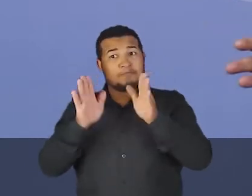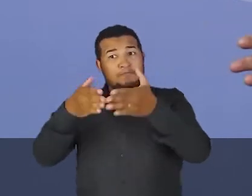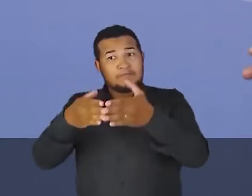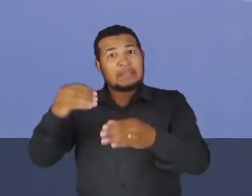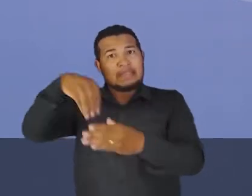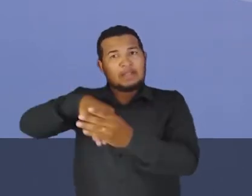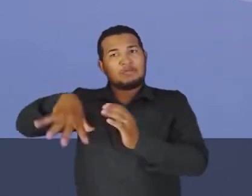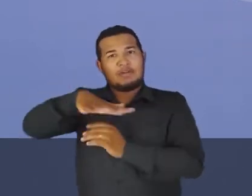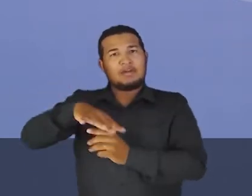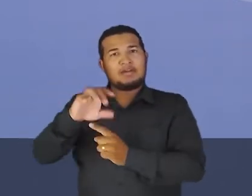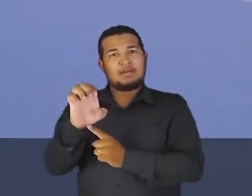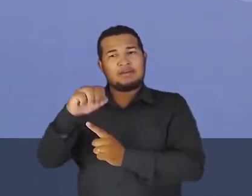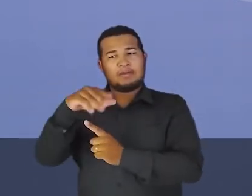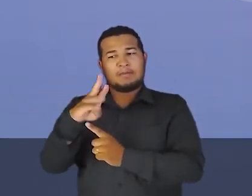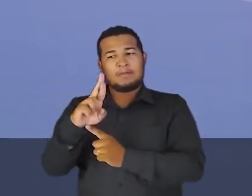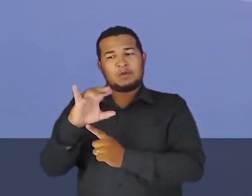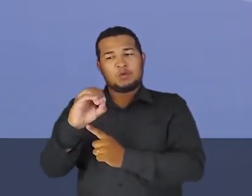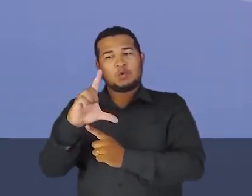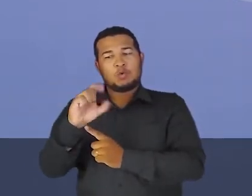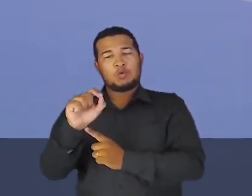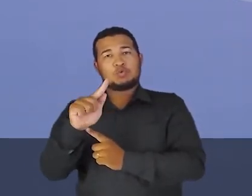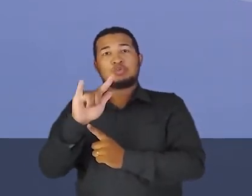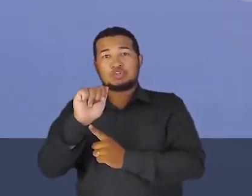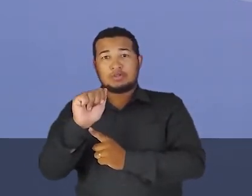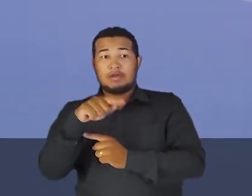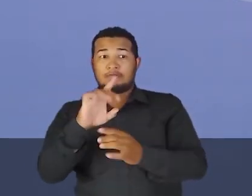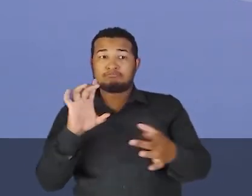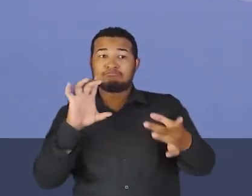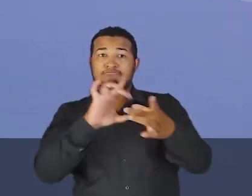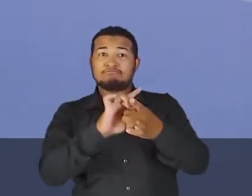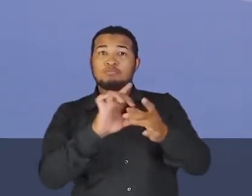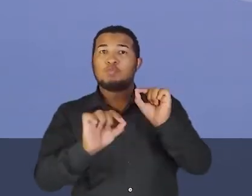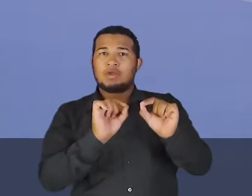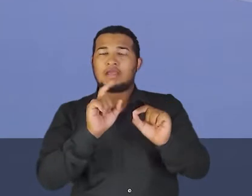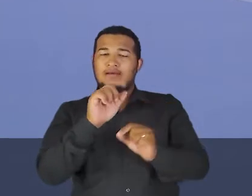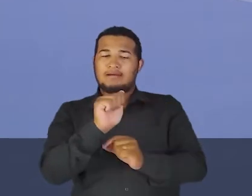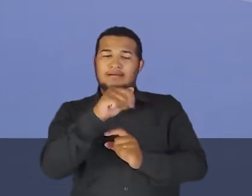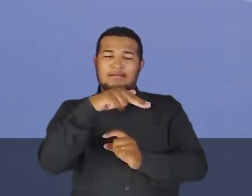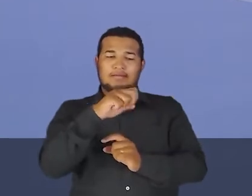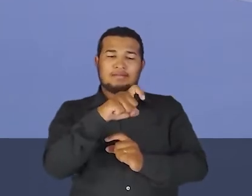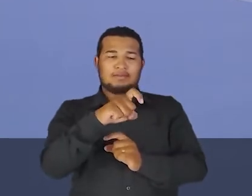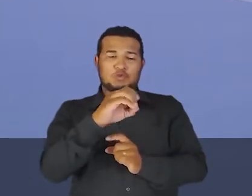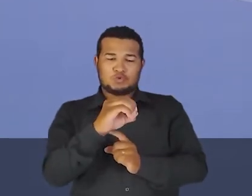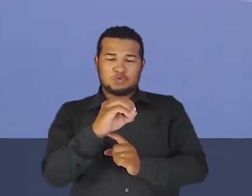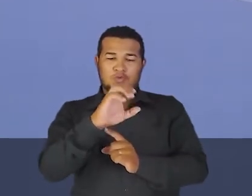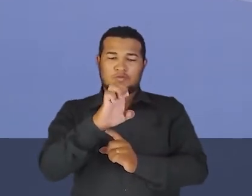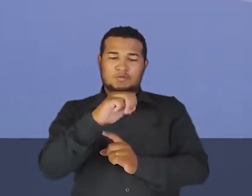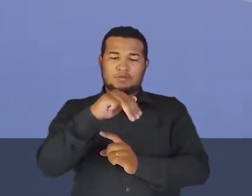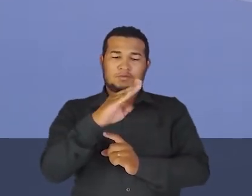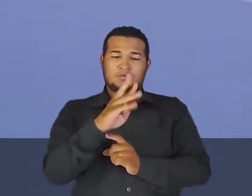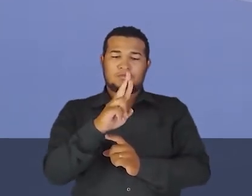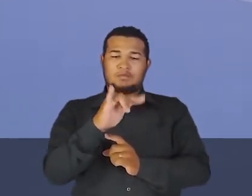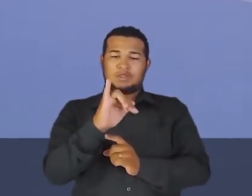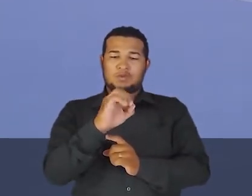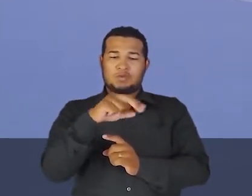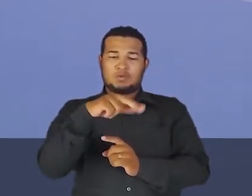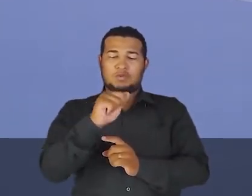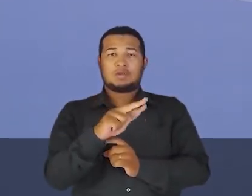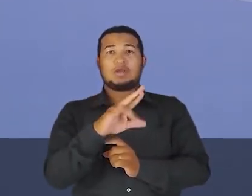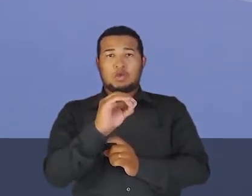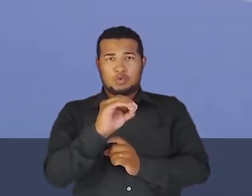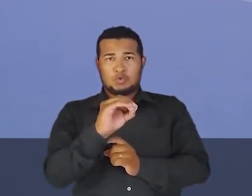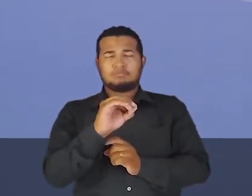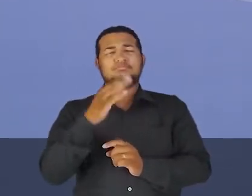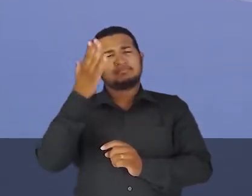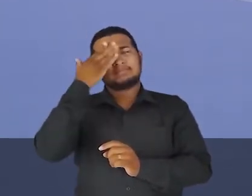da embriologia, nós vamos falar sobre os anexos embrionários. Só lembrando que a embriologia, ela estuda